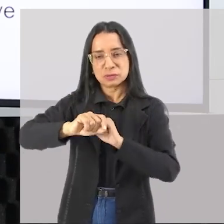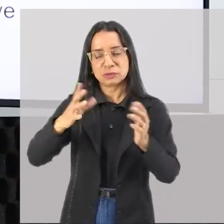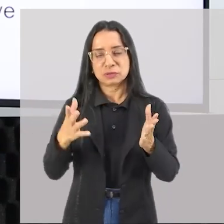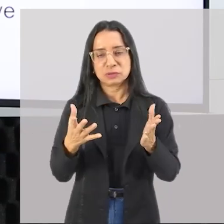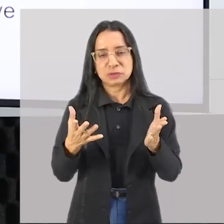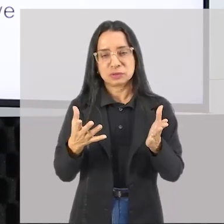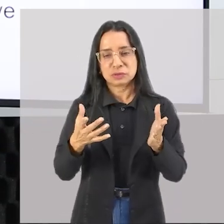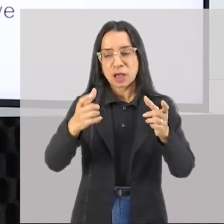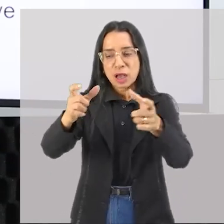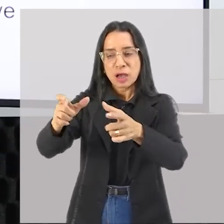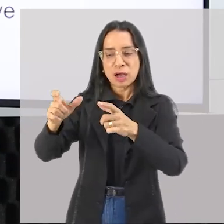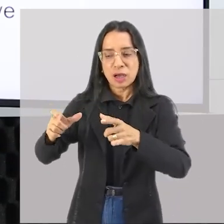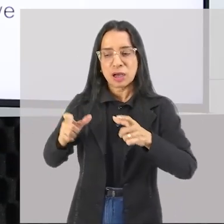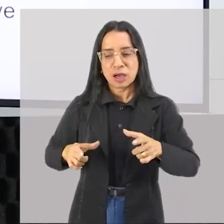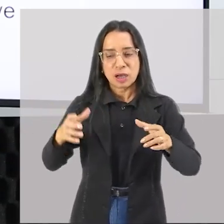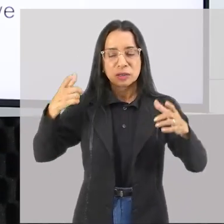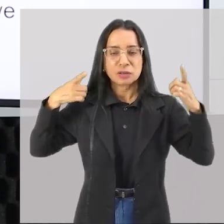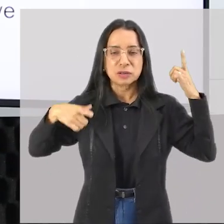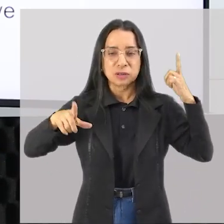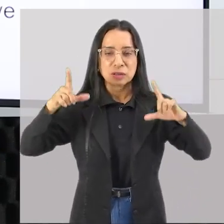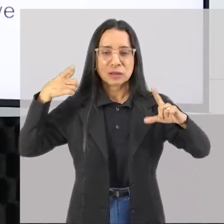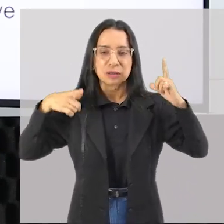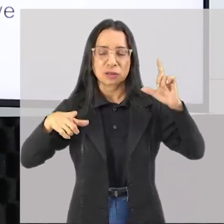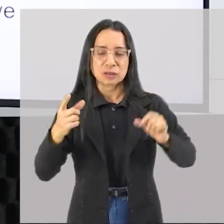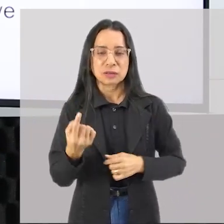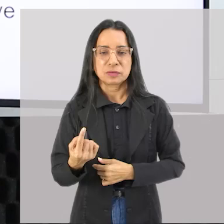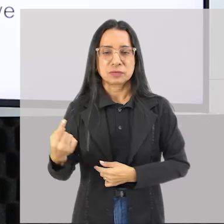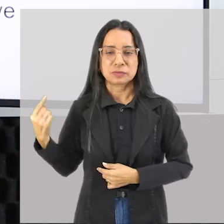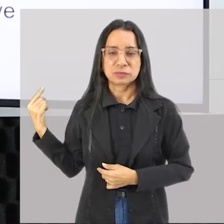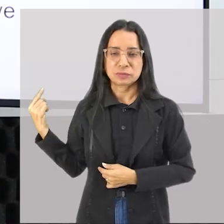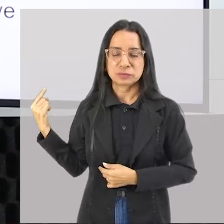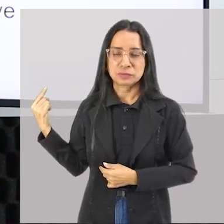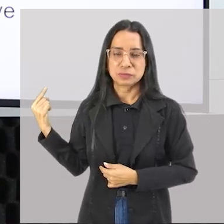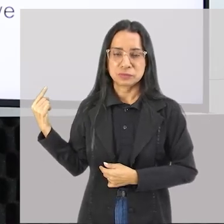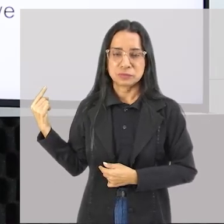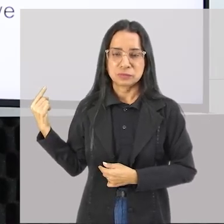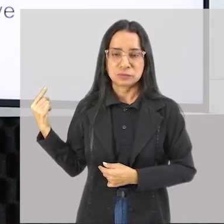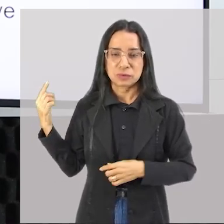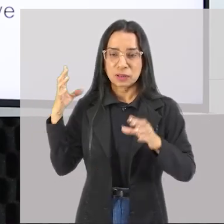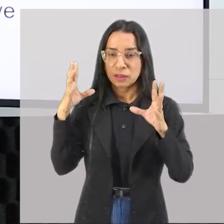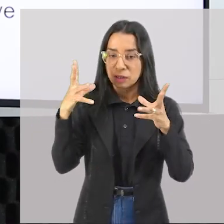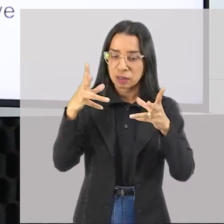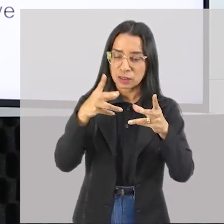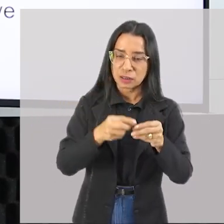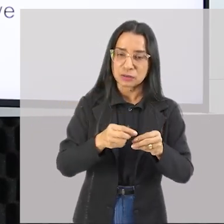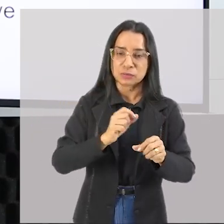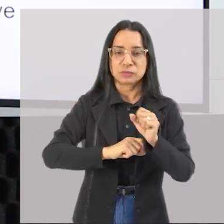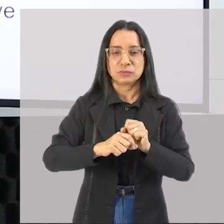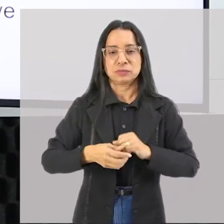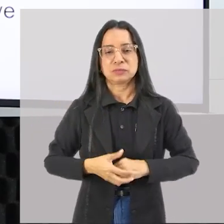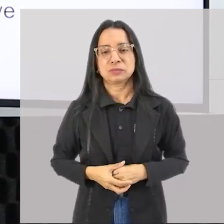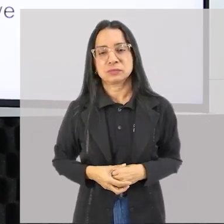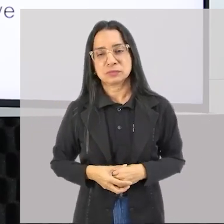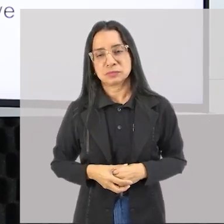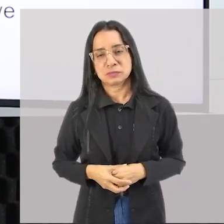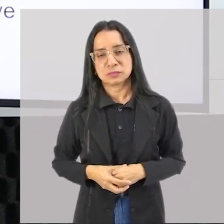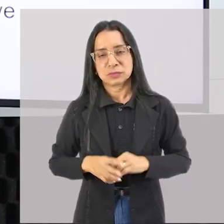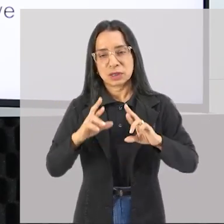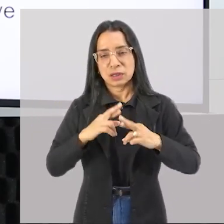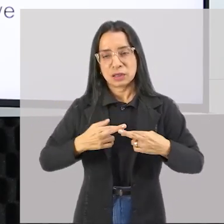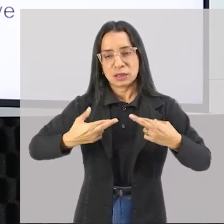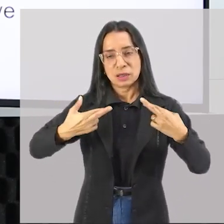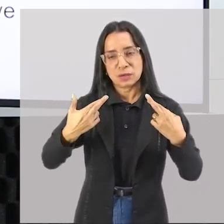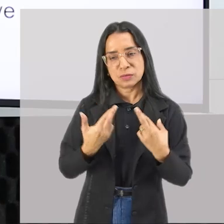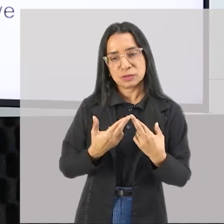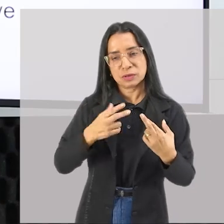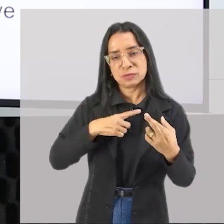playgrounds, várias áreas de lazer. In summary, para resumir, ou em suma, a reunião endereçou